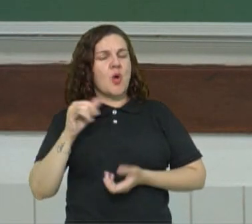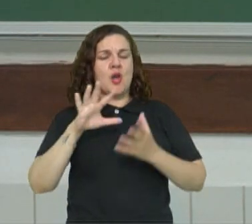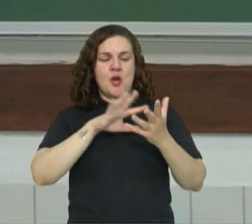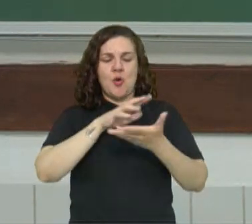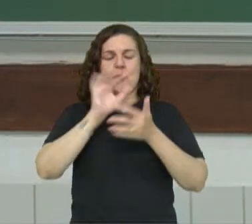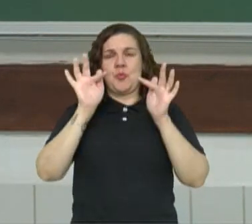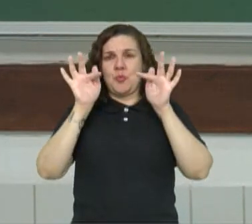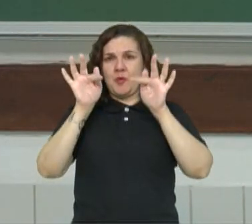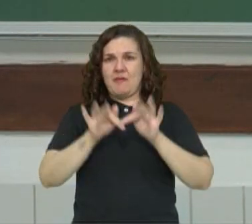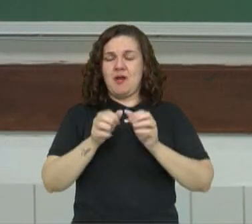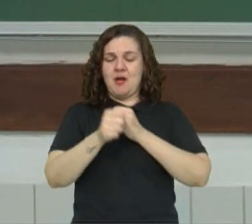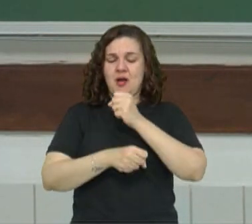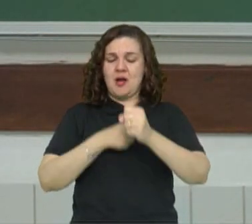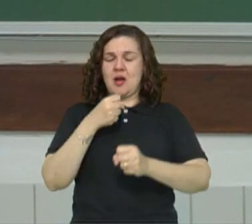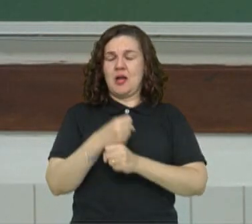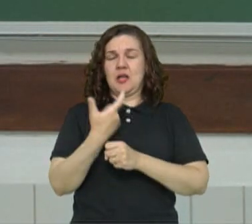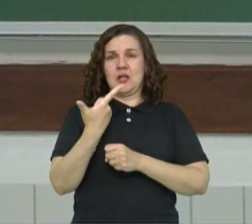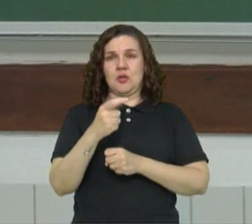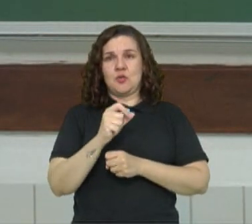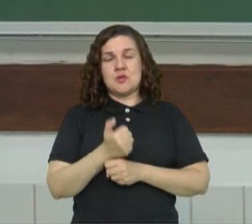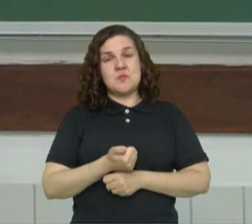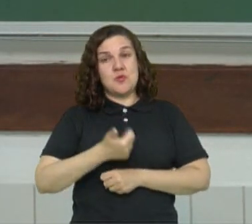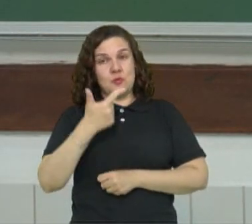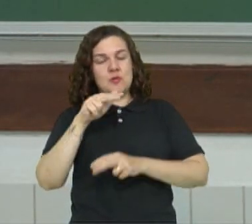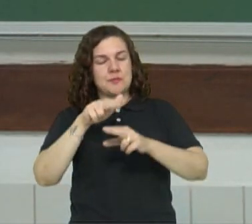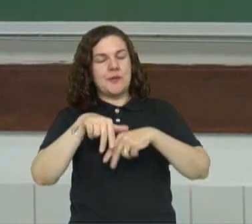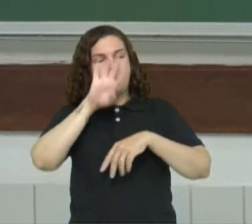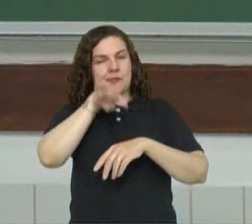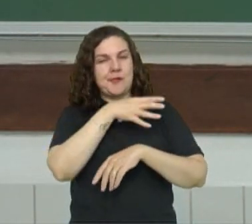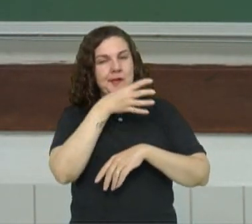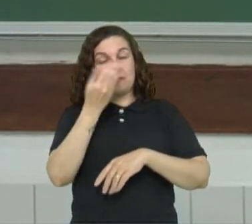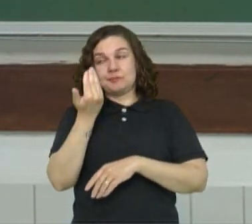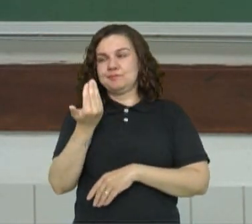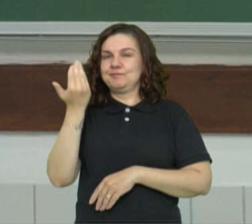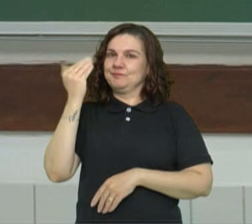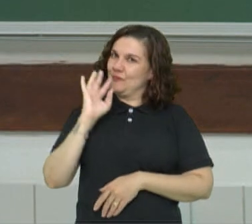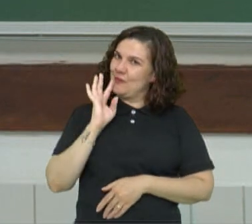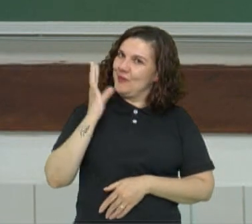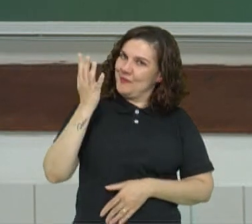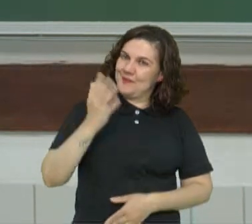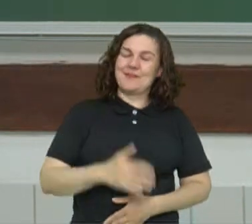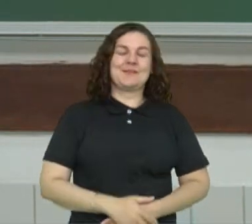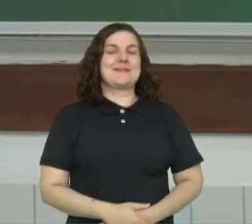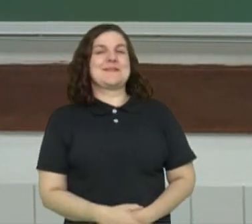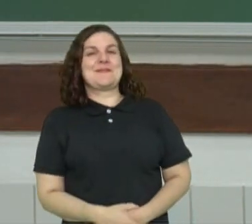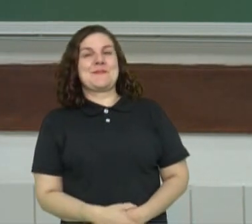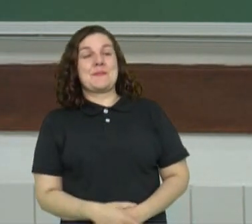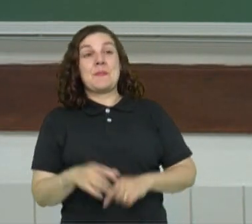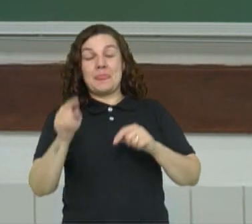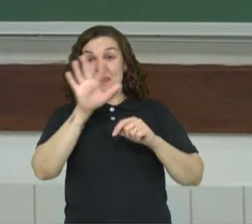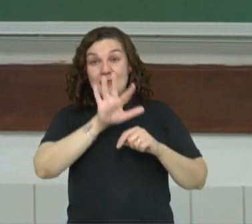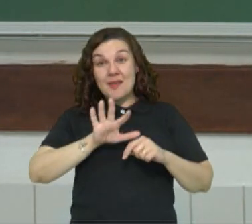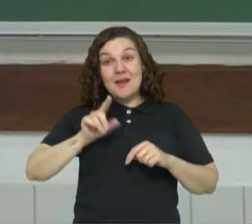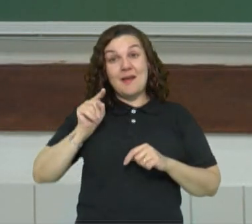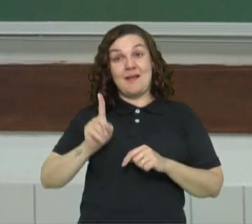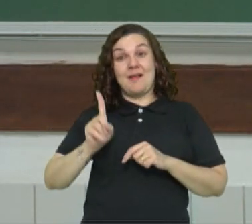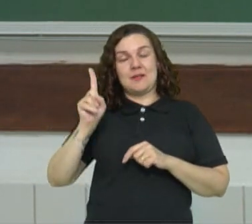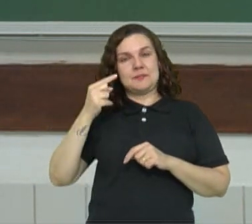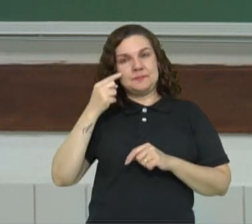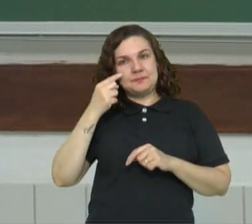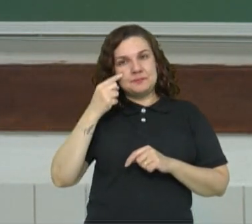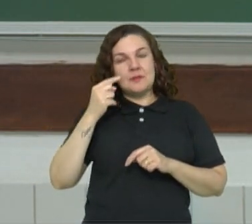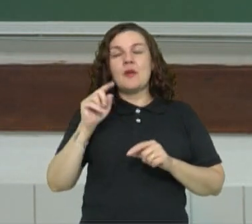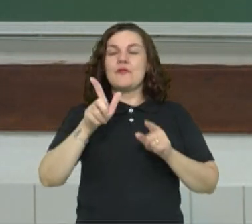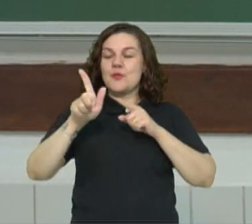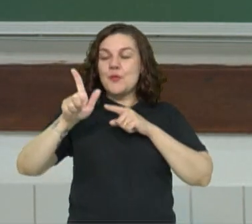acabar em 2012 por causa do calendário maia e isso não aconteceu. Dentro desse calendário, ele tem